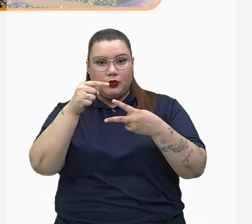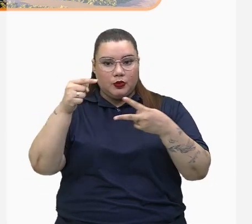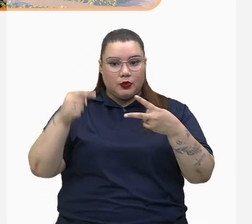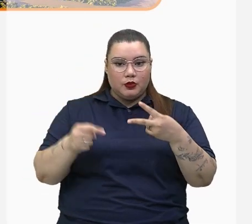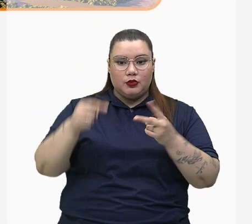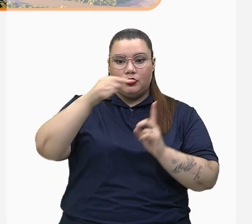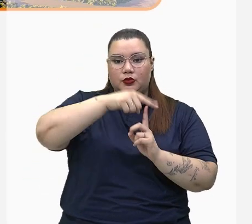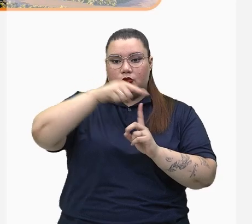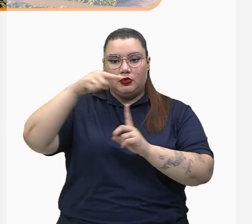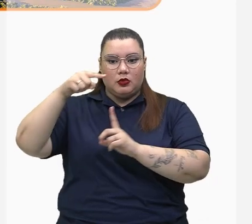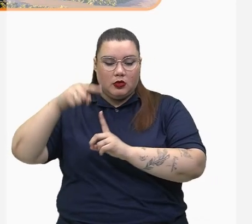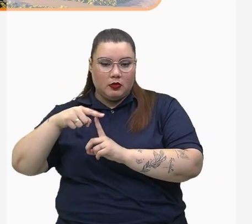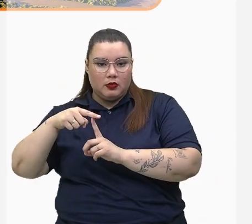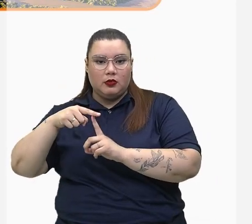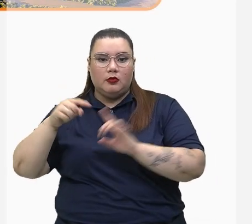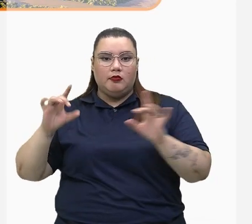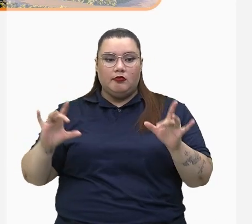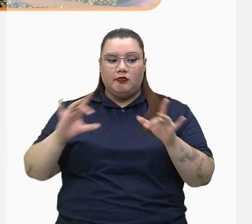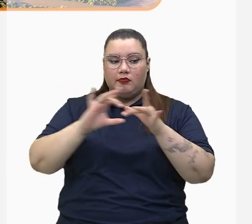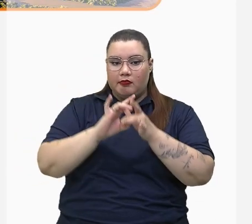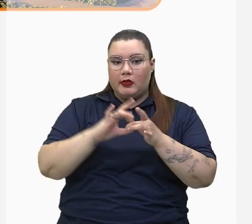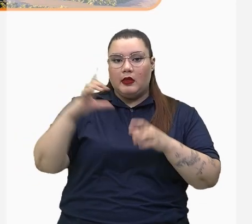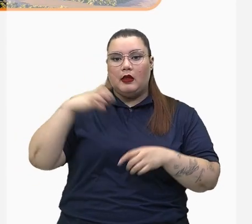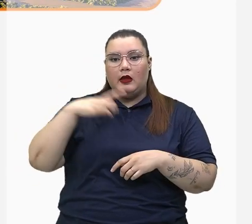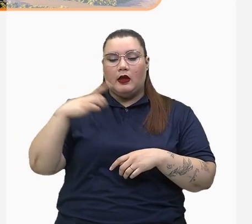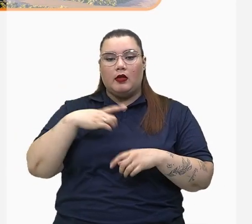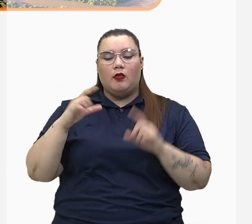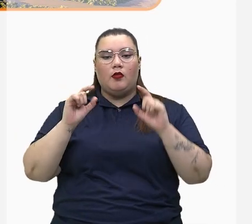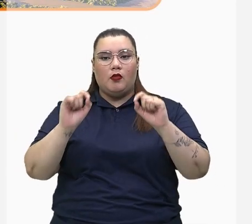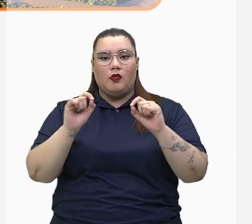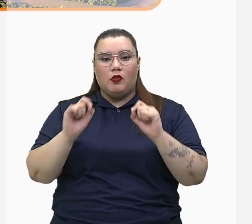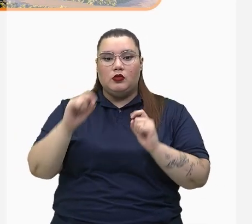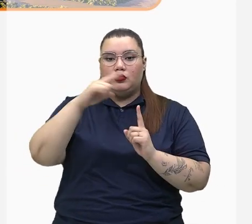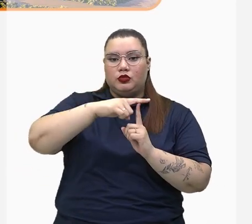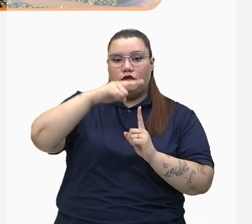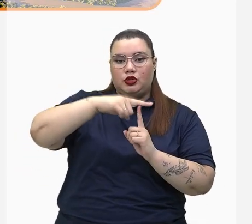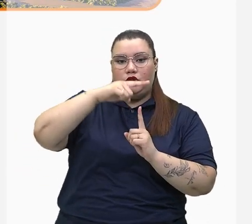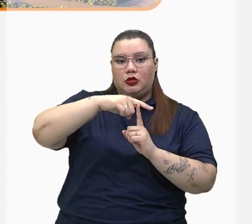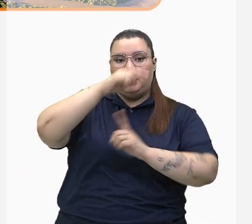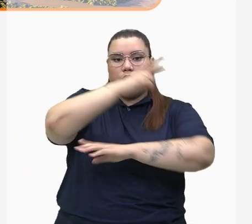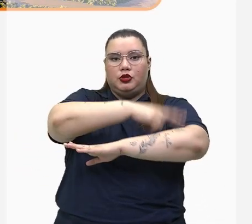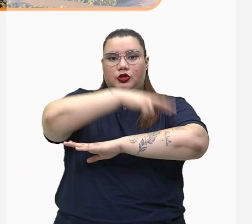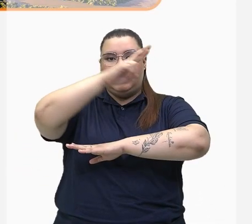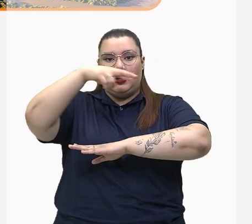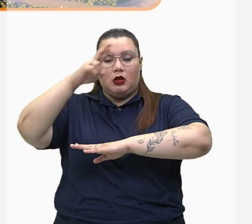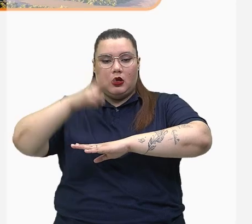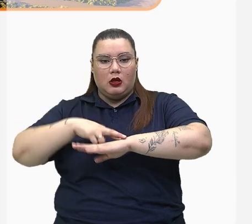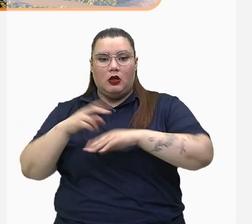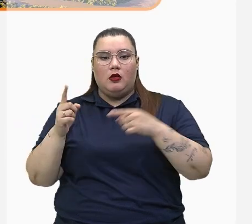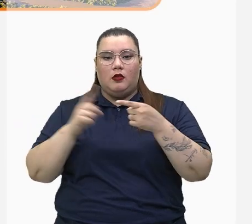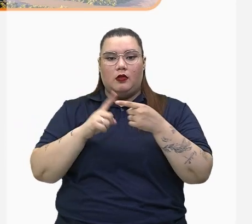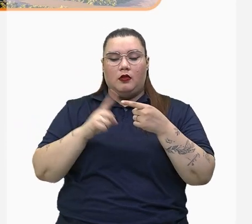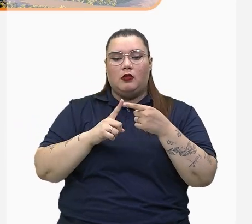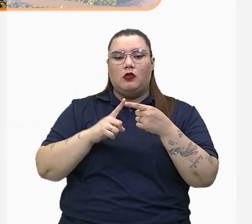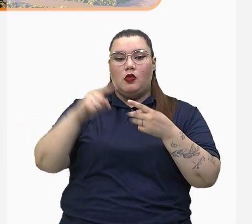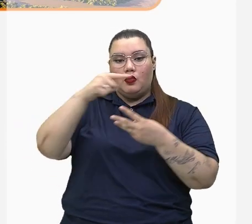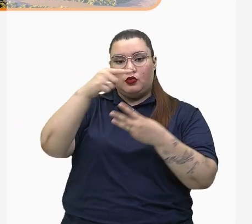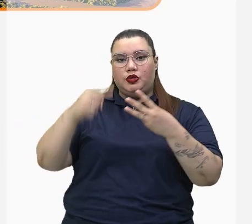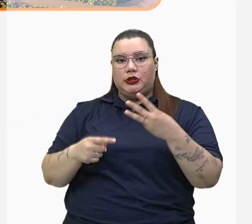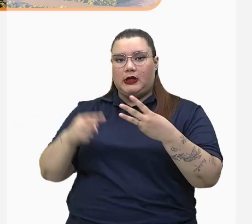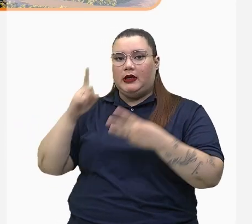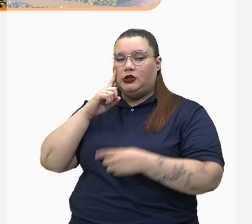espacial da Amazônia, eles têm como formas de relevo as depressões, os planaltos e